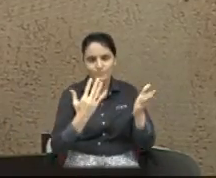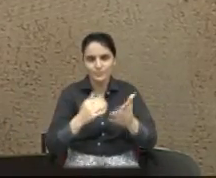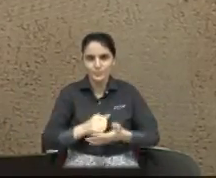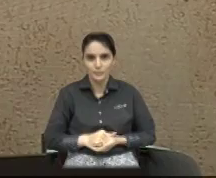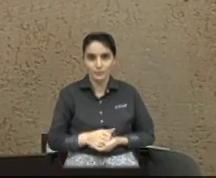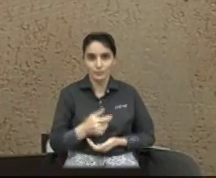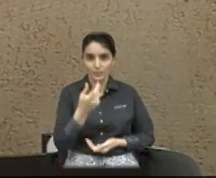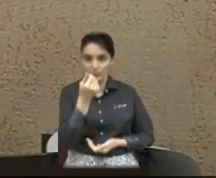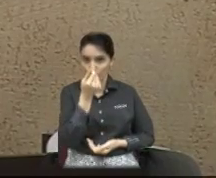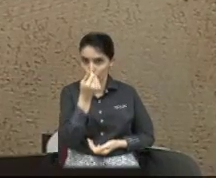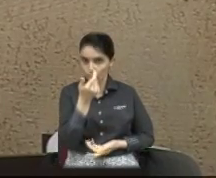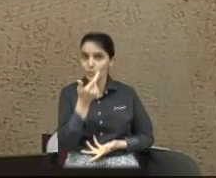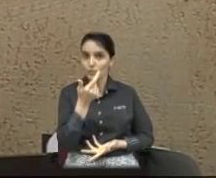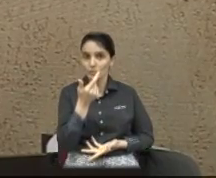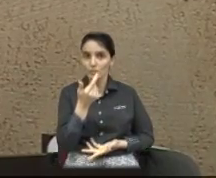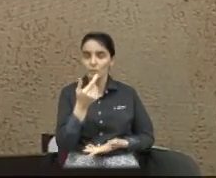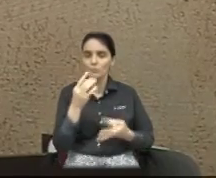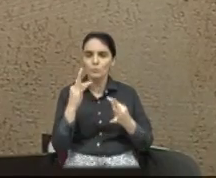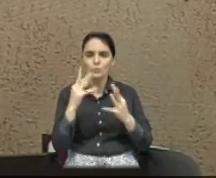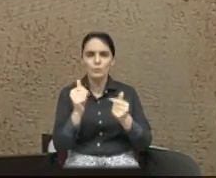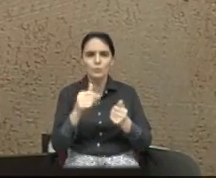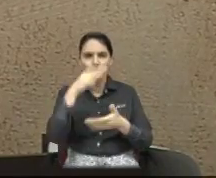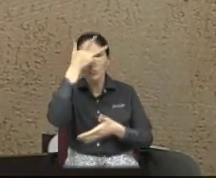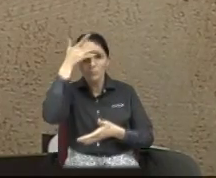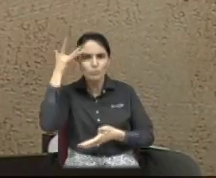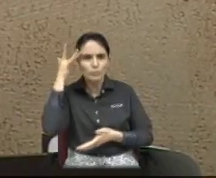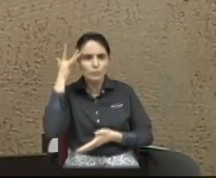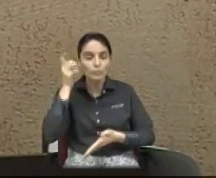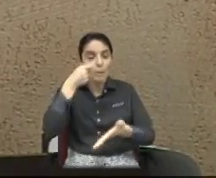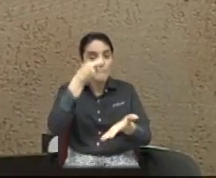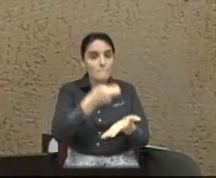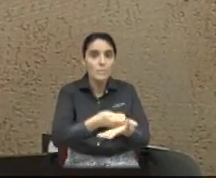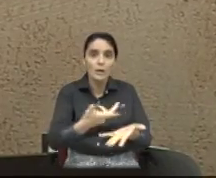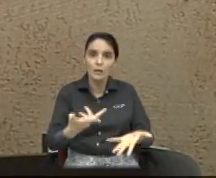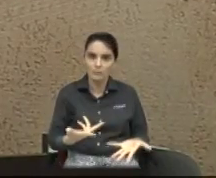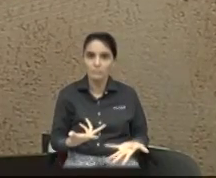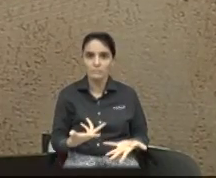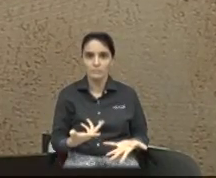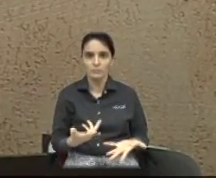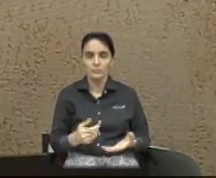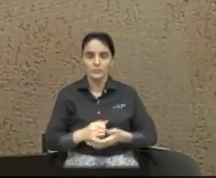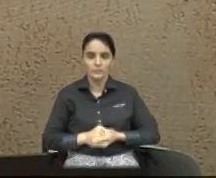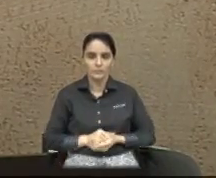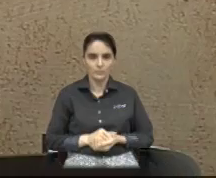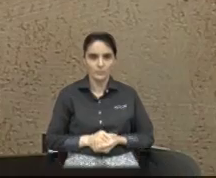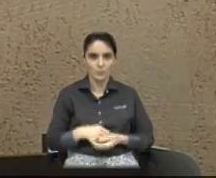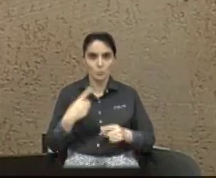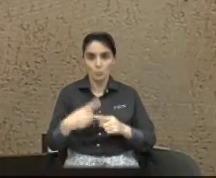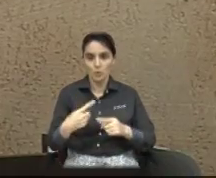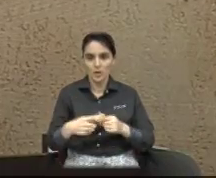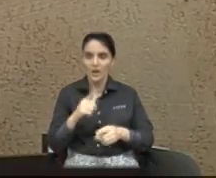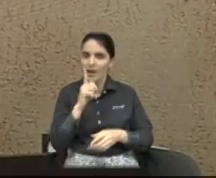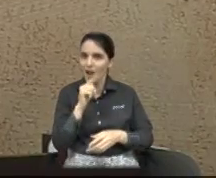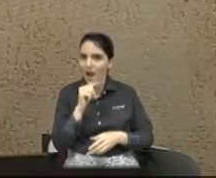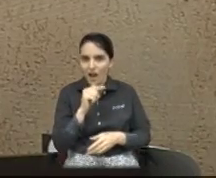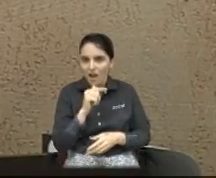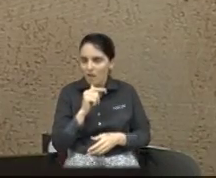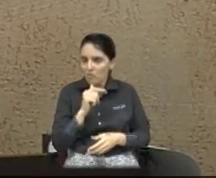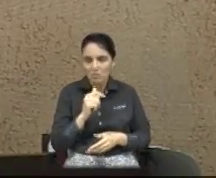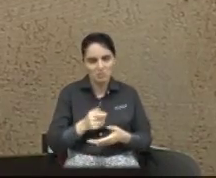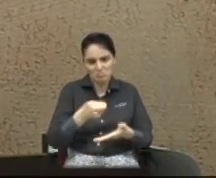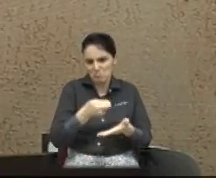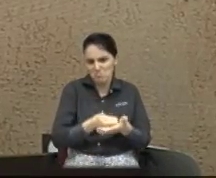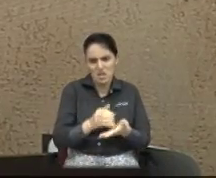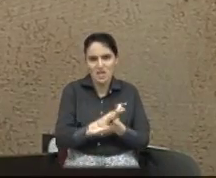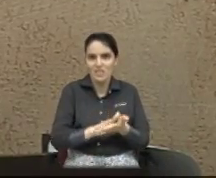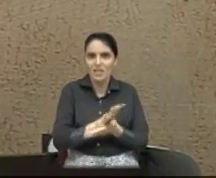custo real pago pelo consumir em sua conta, uma vez que não há cobrança pelo produto água, mas sim pelo seu tratamento